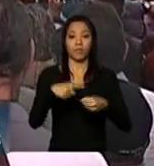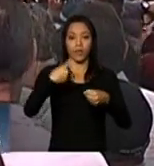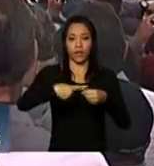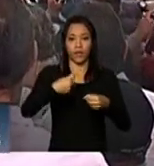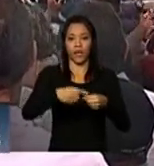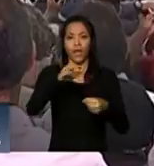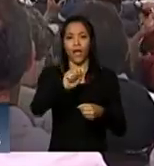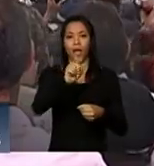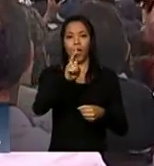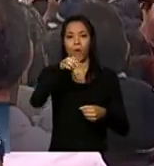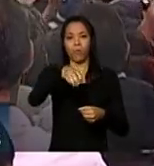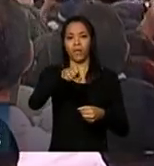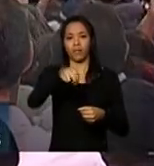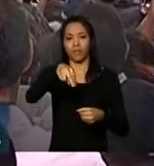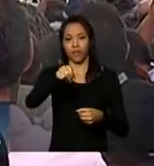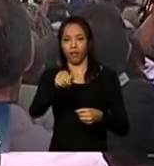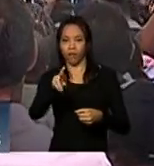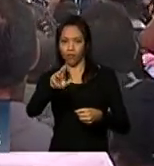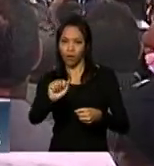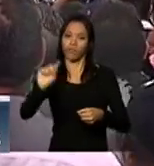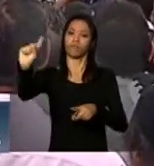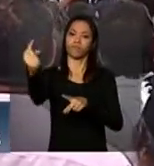abares daita